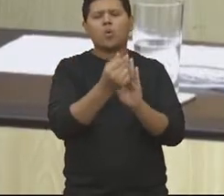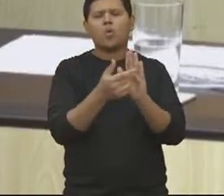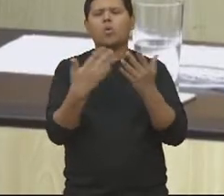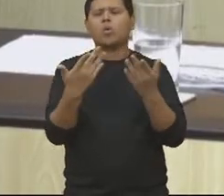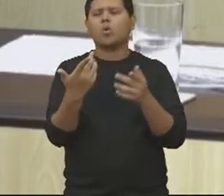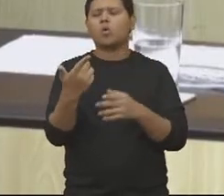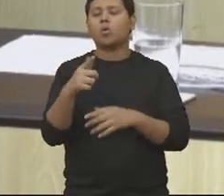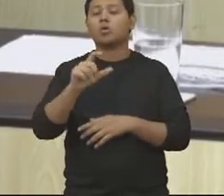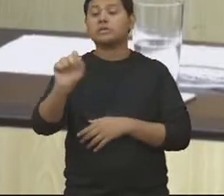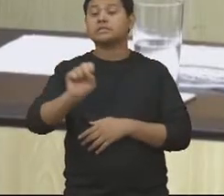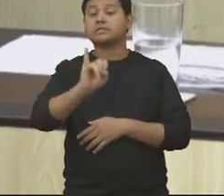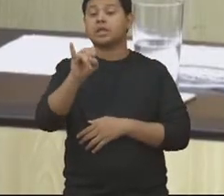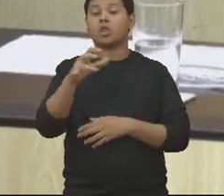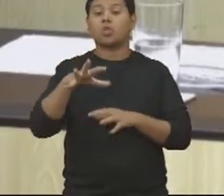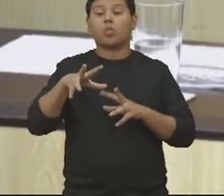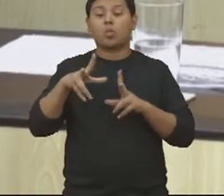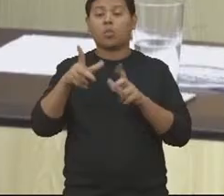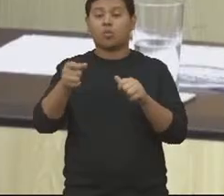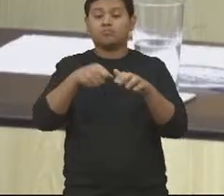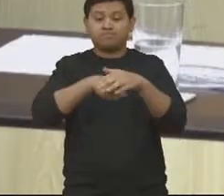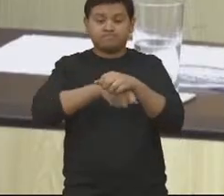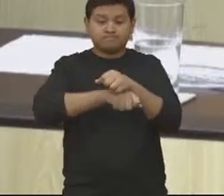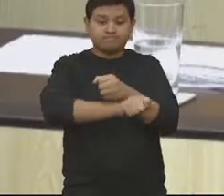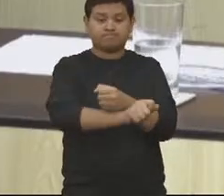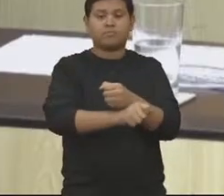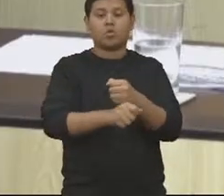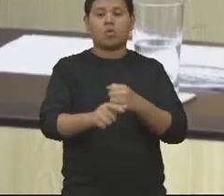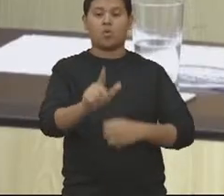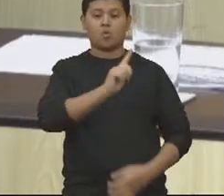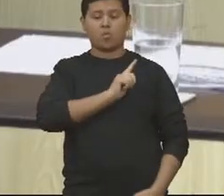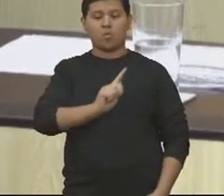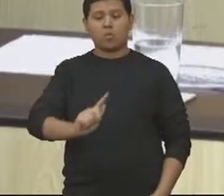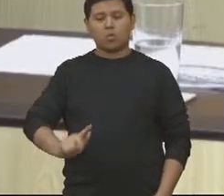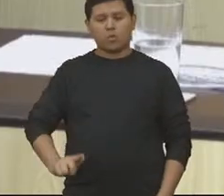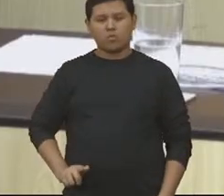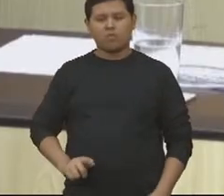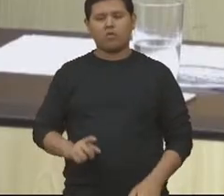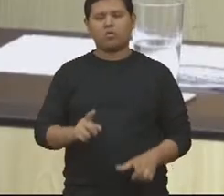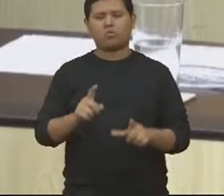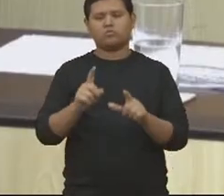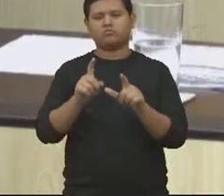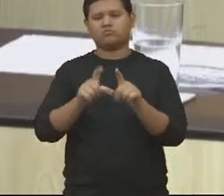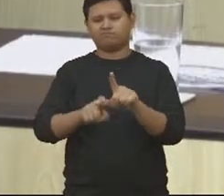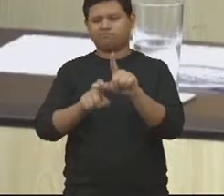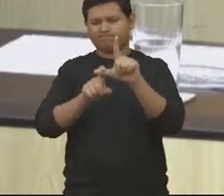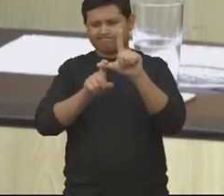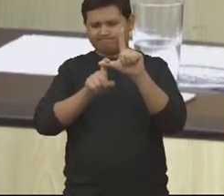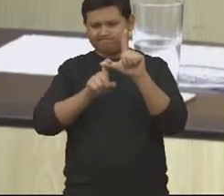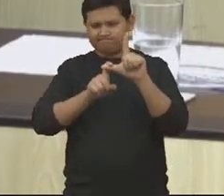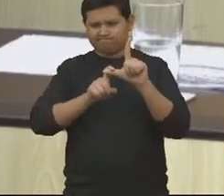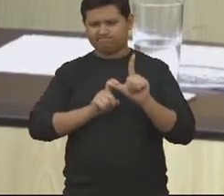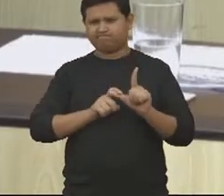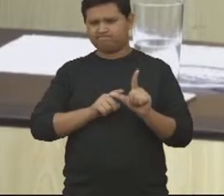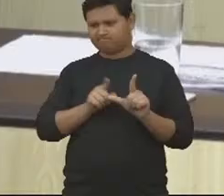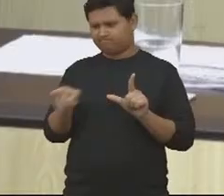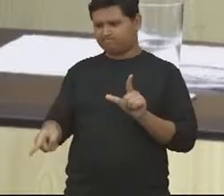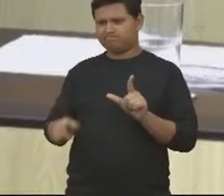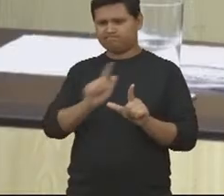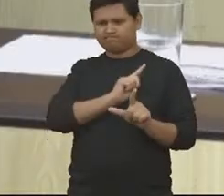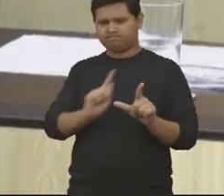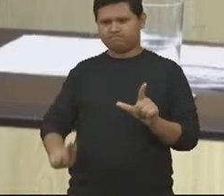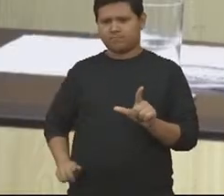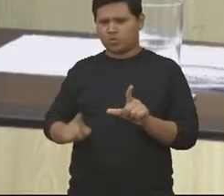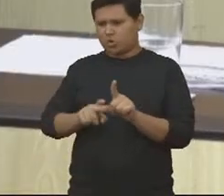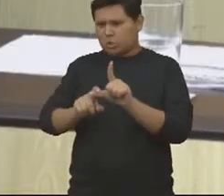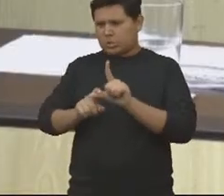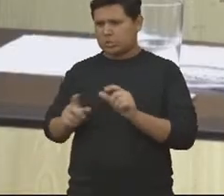os investimentos feitos na cidade, o governo endivida o município através